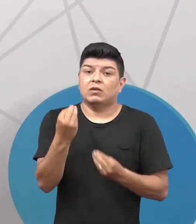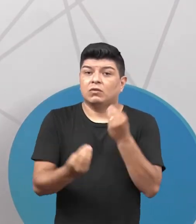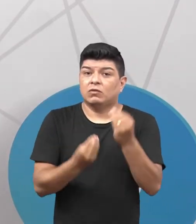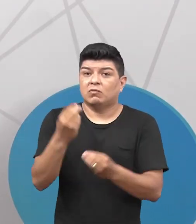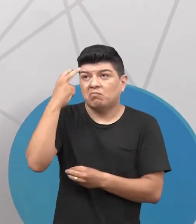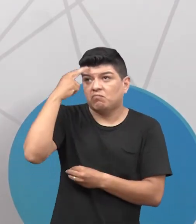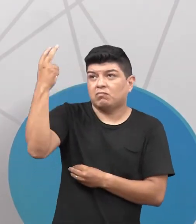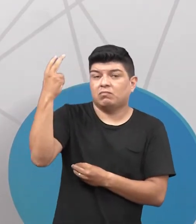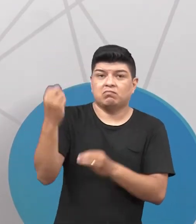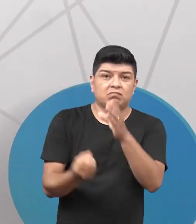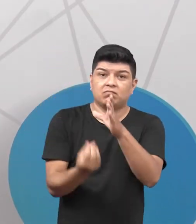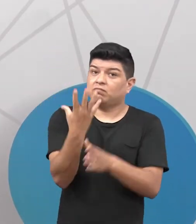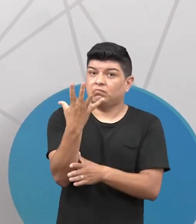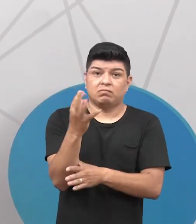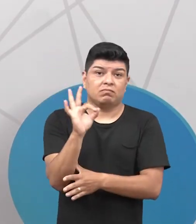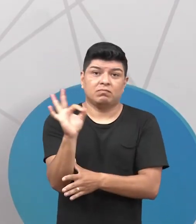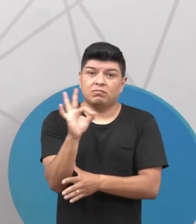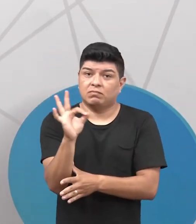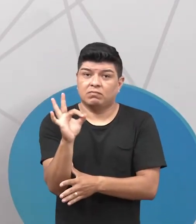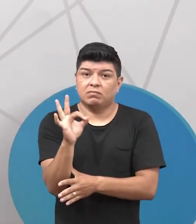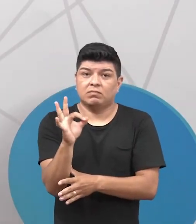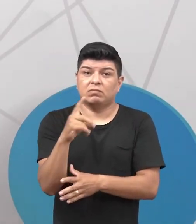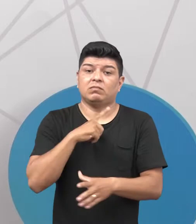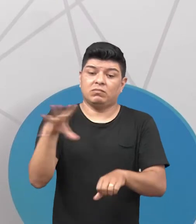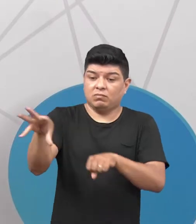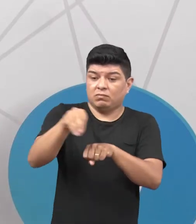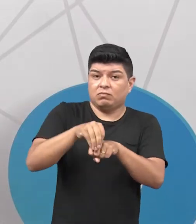sua inteligência e, portanto, de produzir um